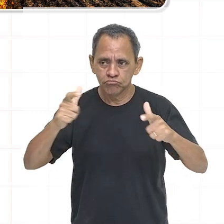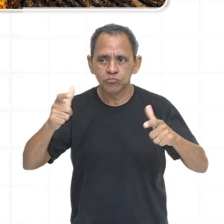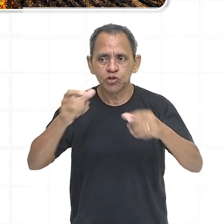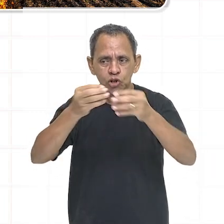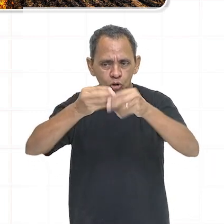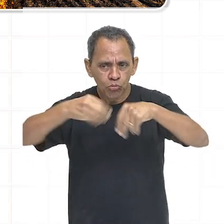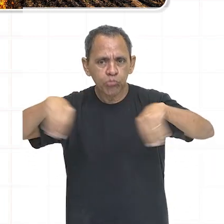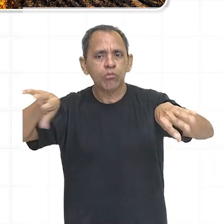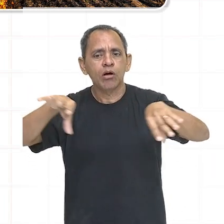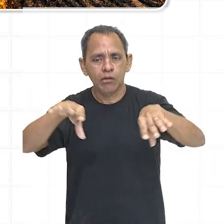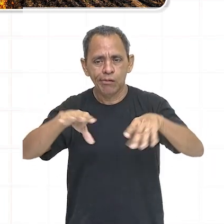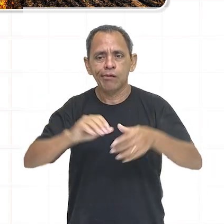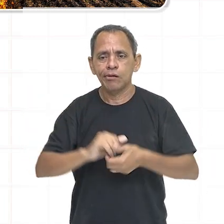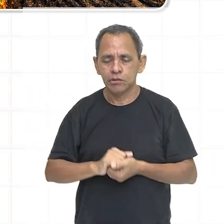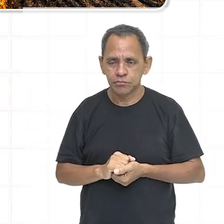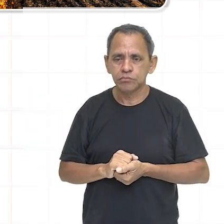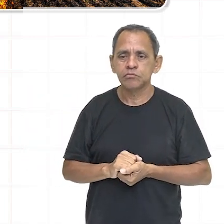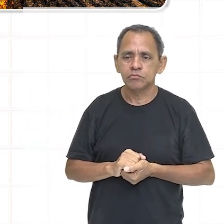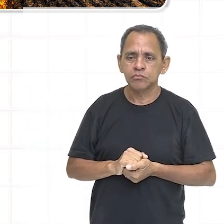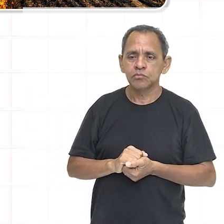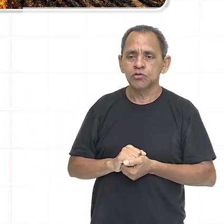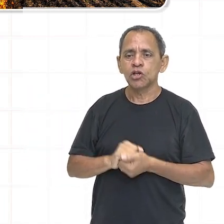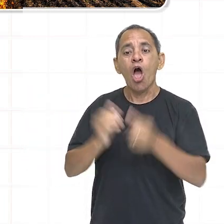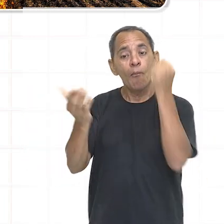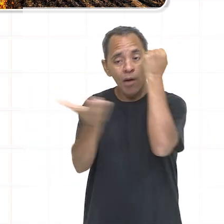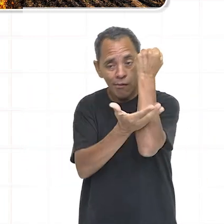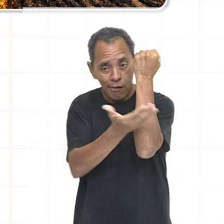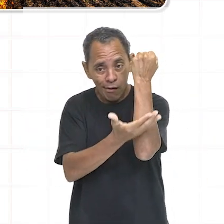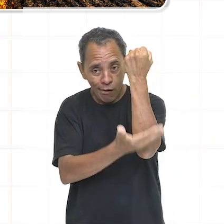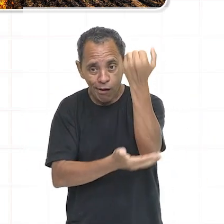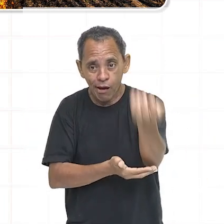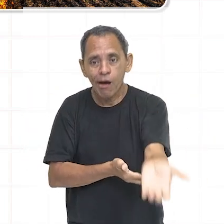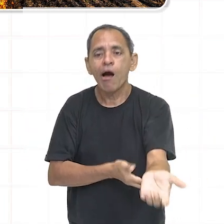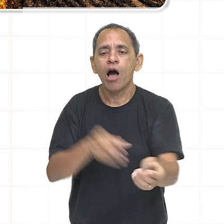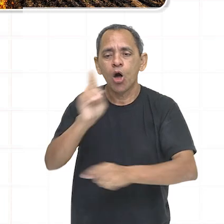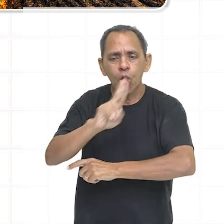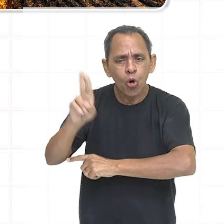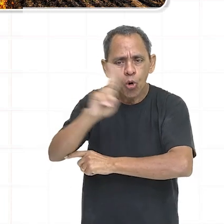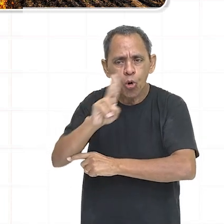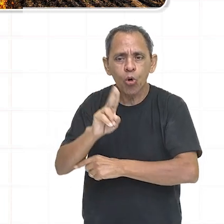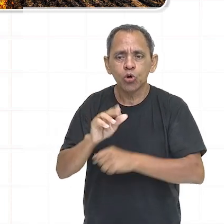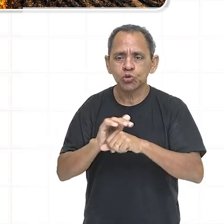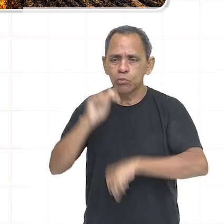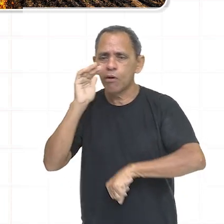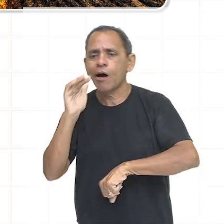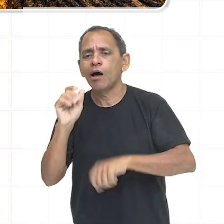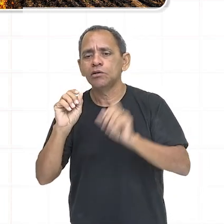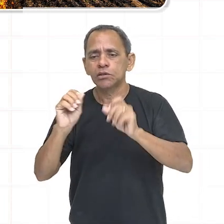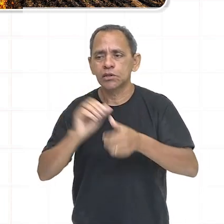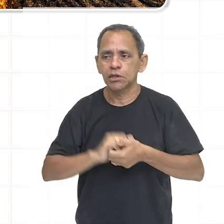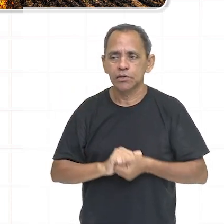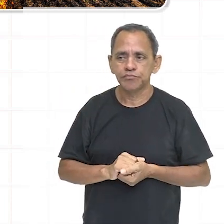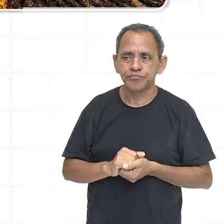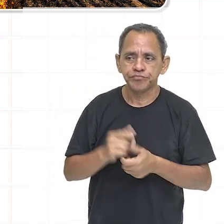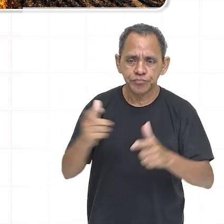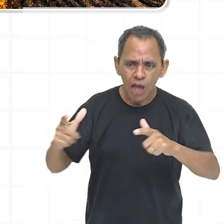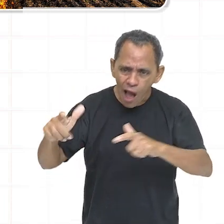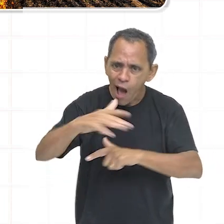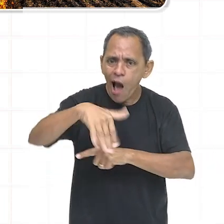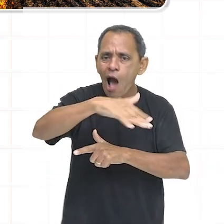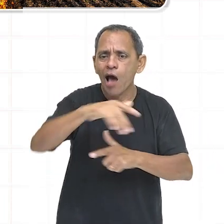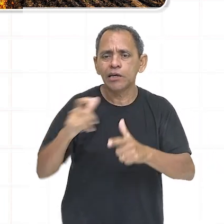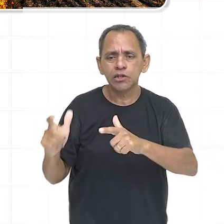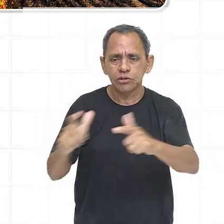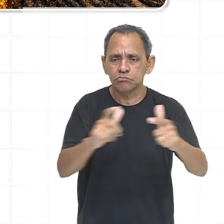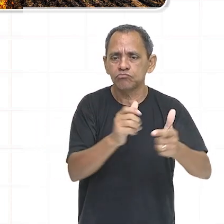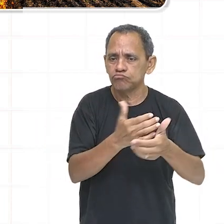pode resultar em desmatamento, pode ter aí o uso excessivo de água e outros impactos ambientais que também podem afetar